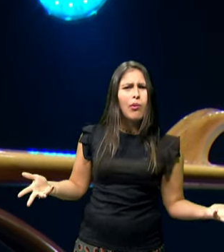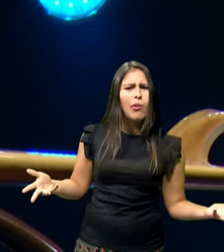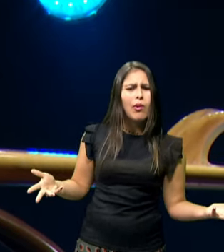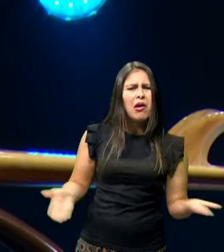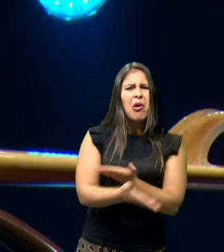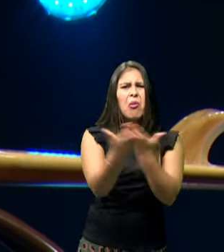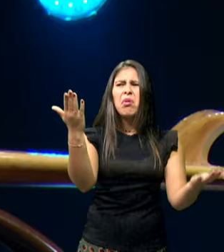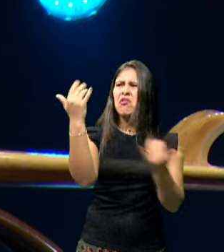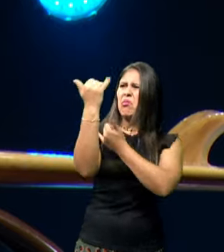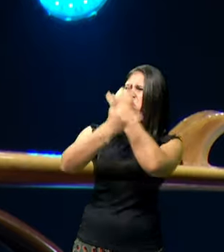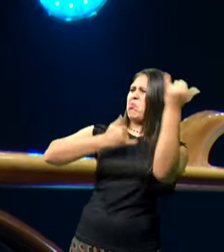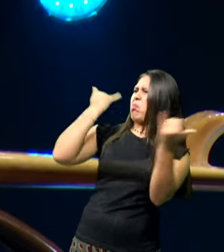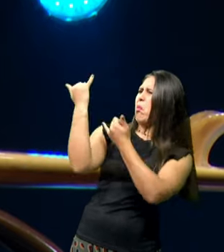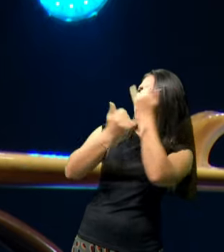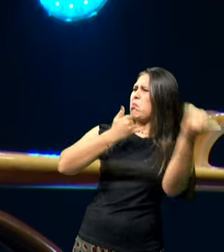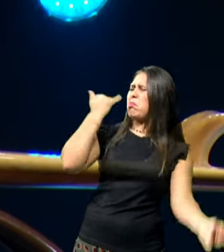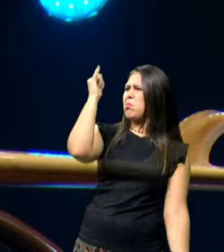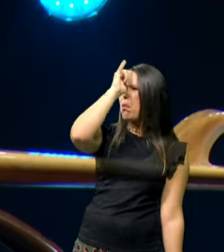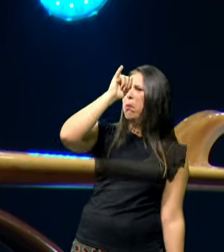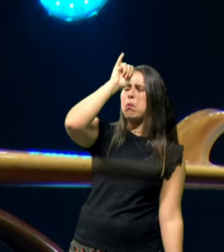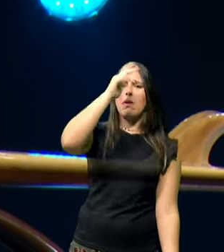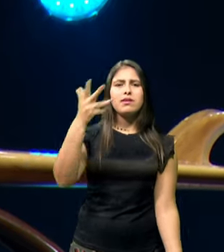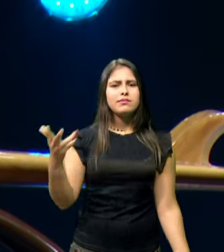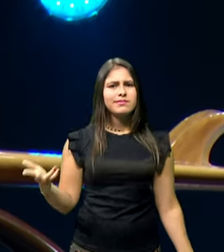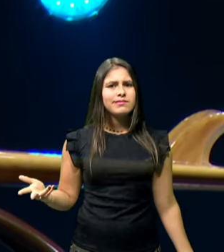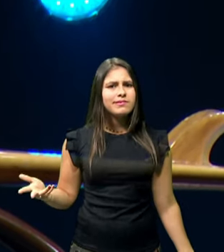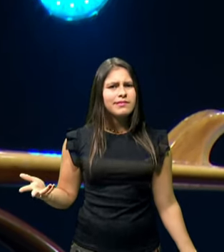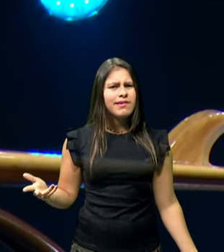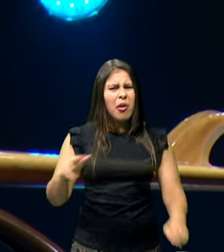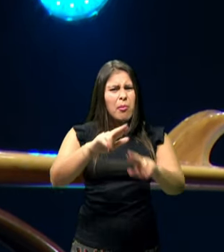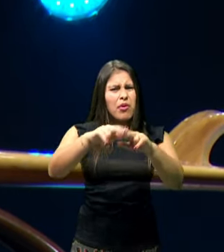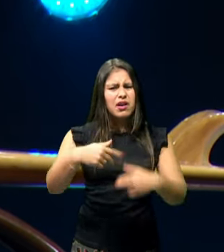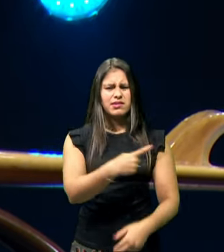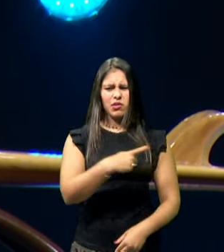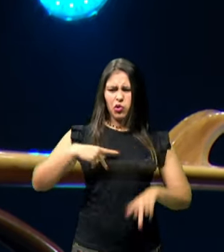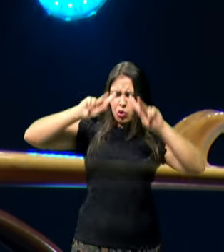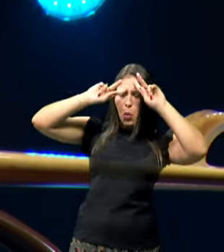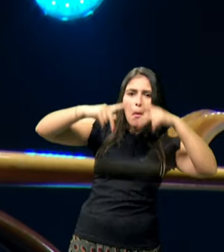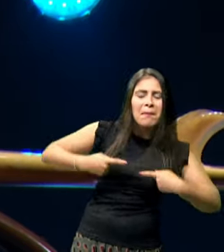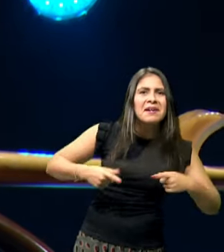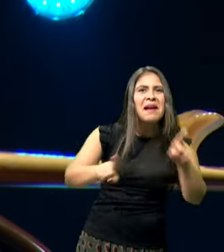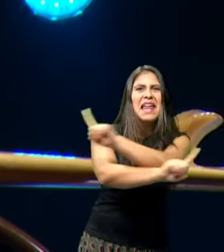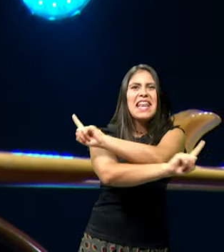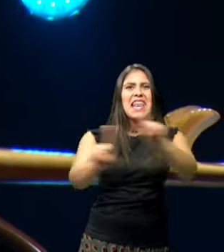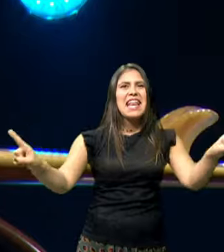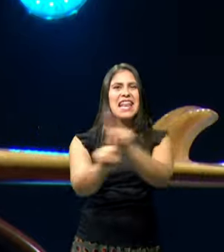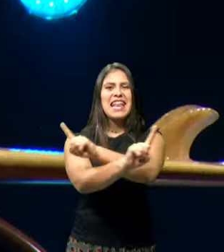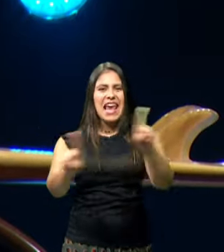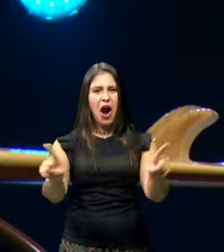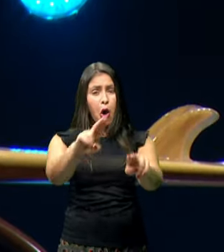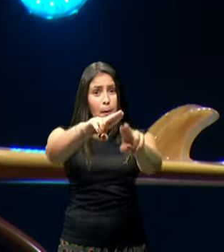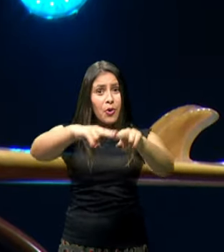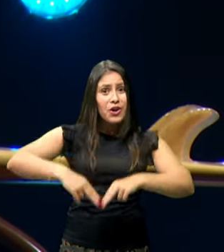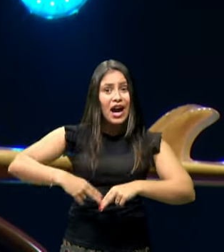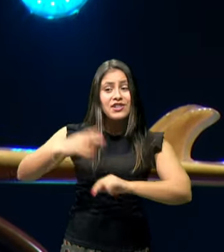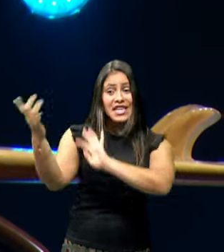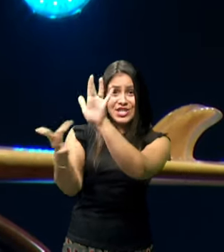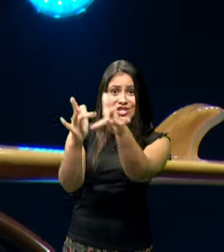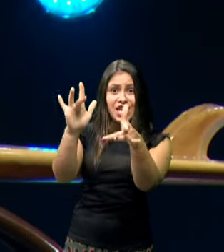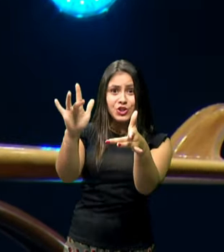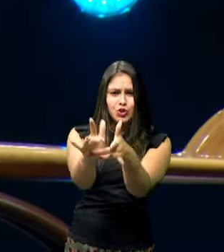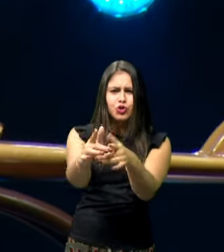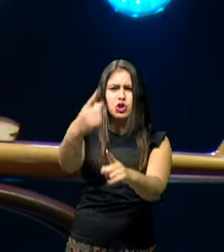Zé Bobão? Que está aqui por causa de um homem? Não! Eles estão aqui porque o Evangelho da Cruz